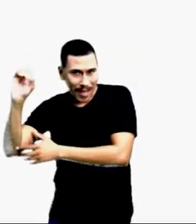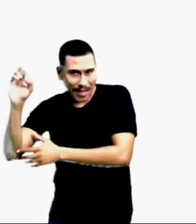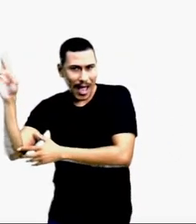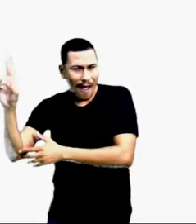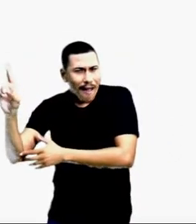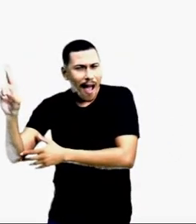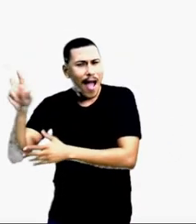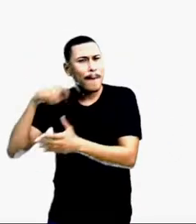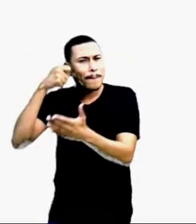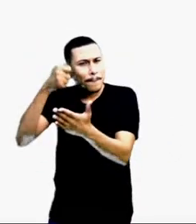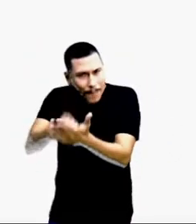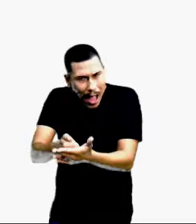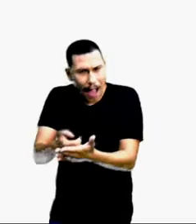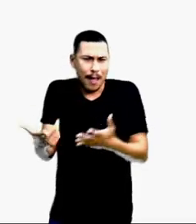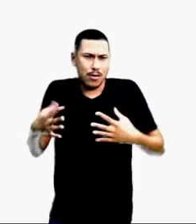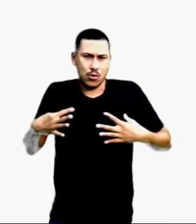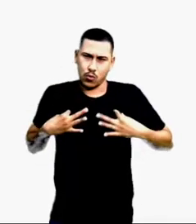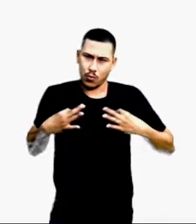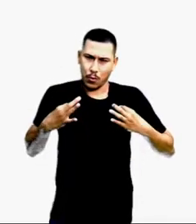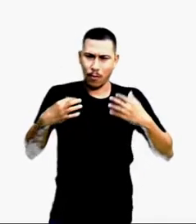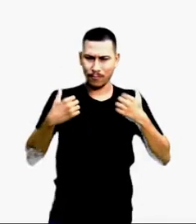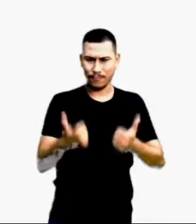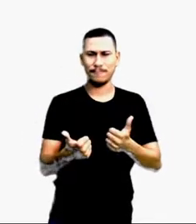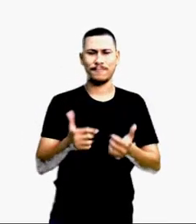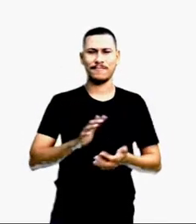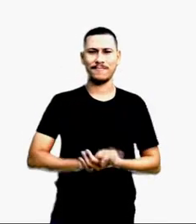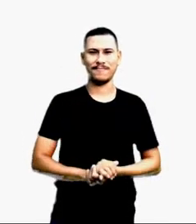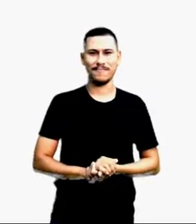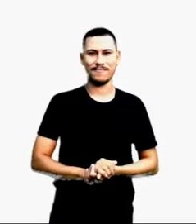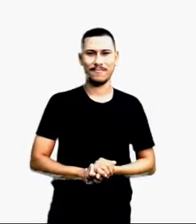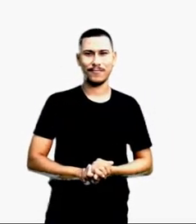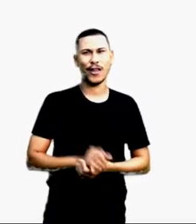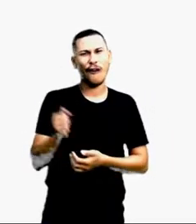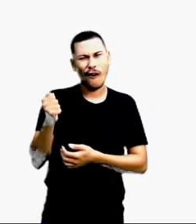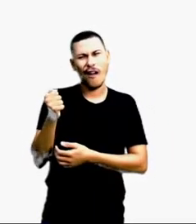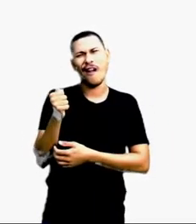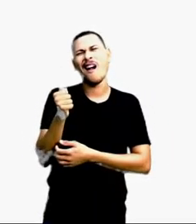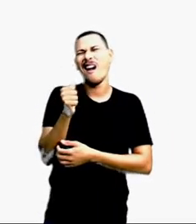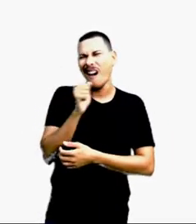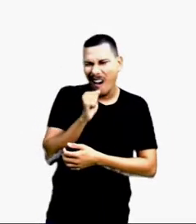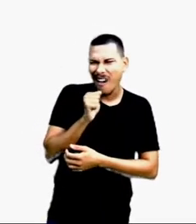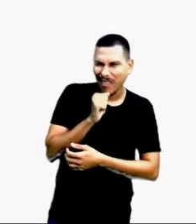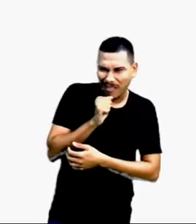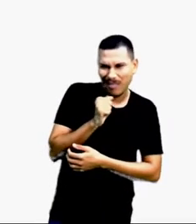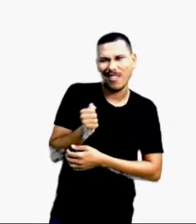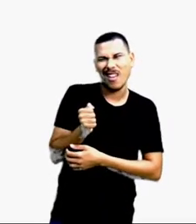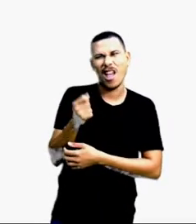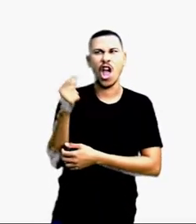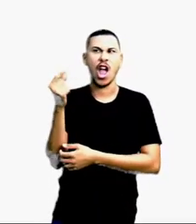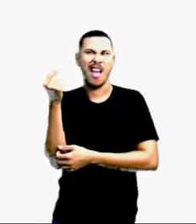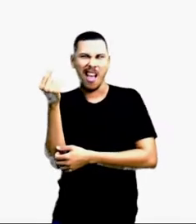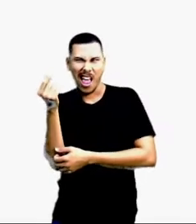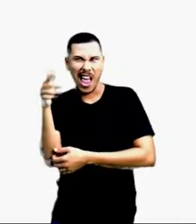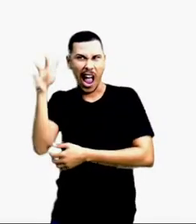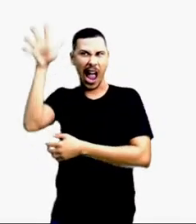280 por essa calça por exemplo